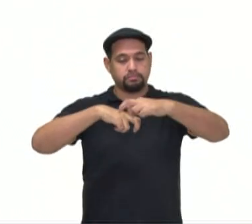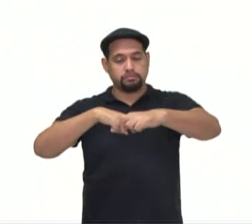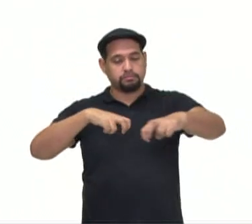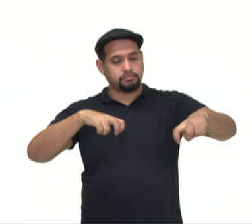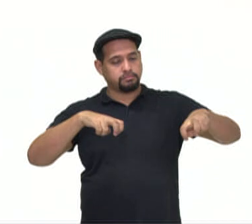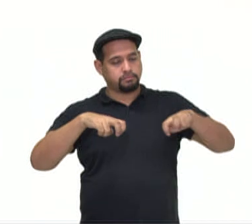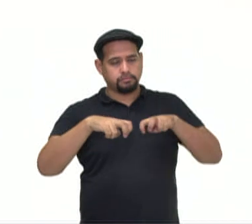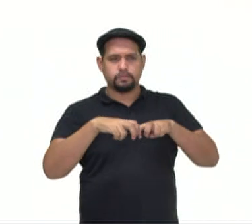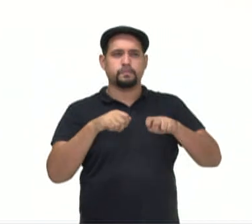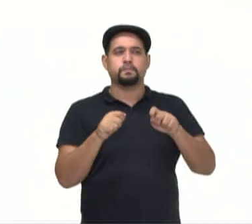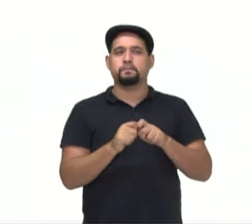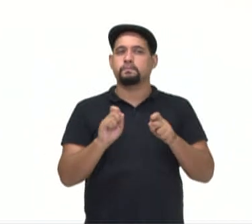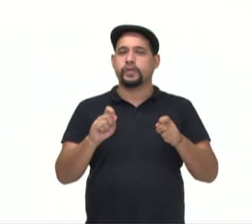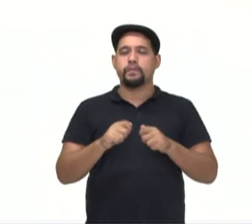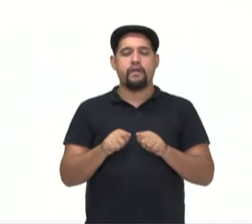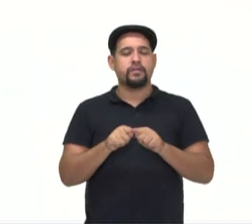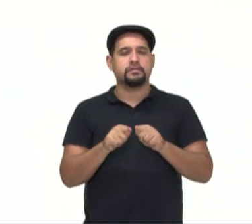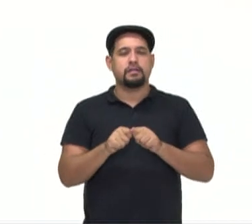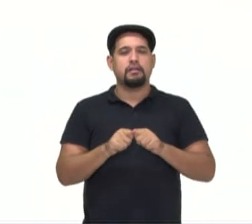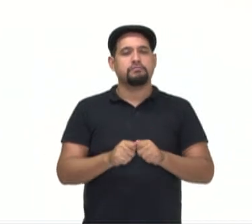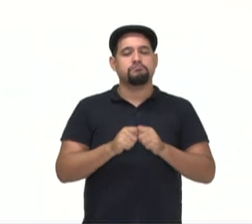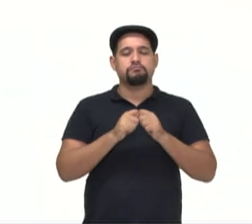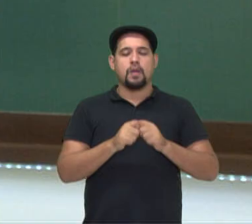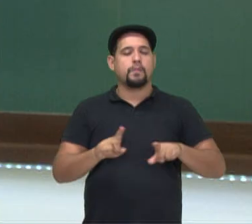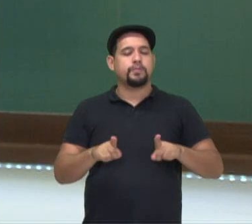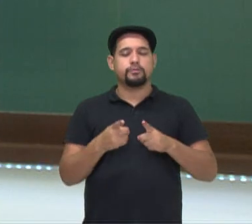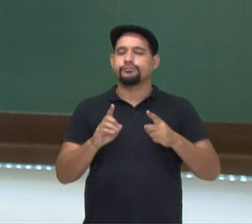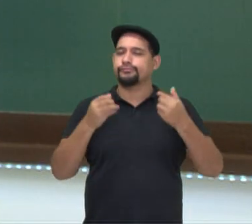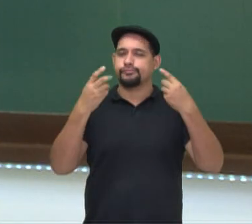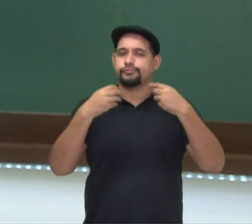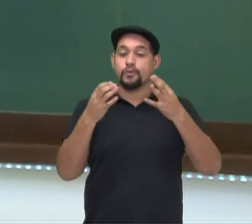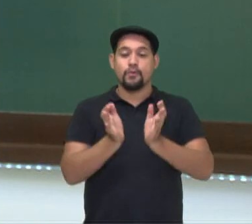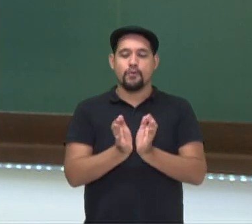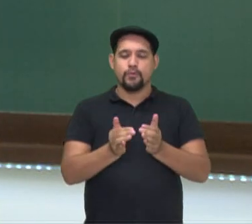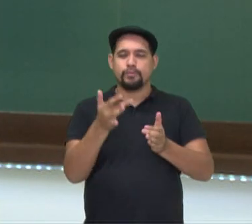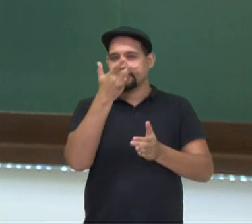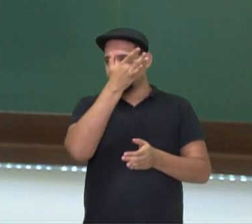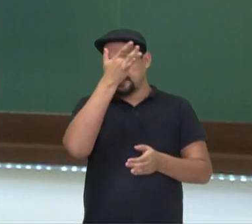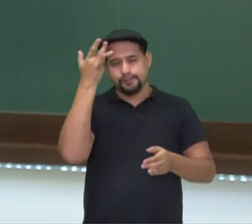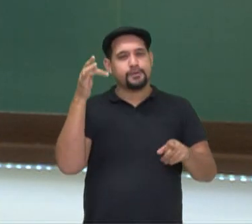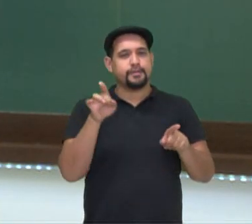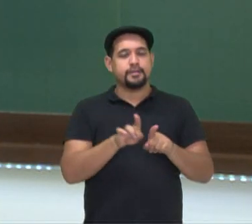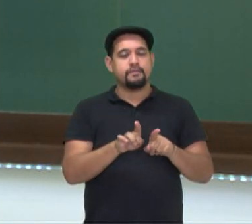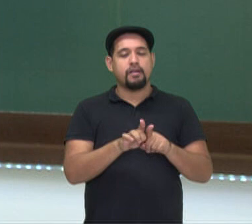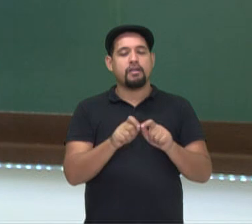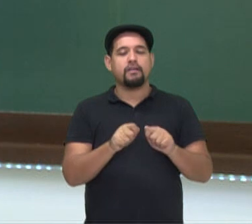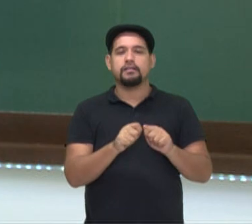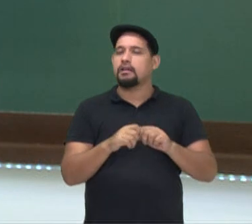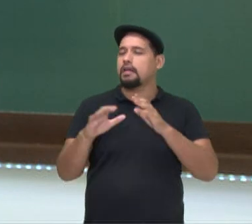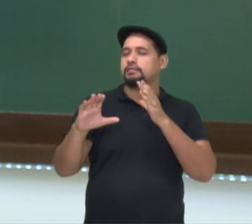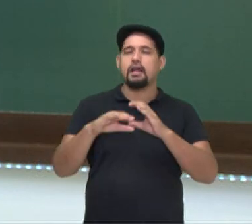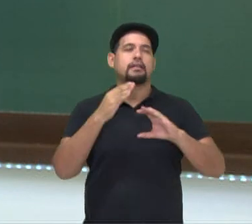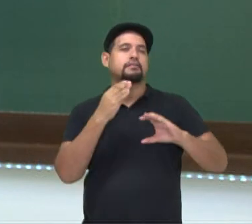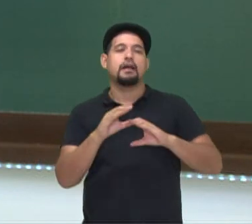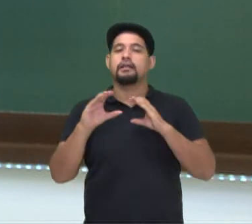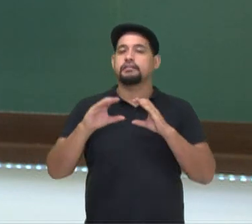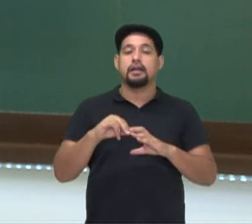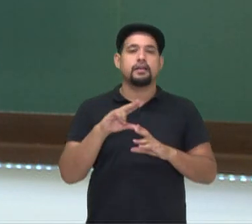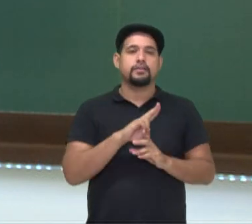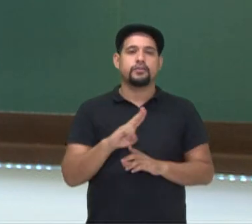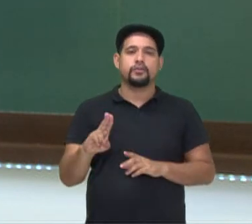circular, era reservado para a atuação do coro, que a gente falou, né? Aquele grupo de pessoas que entoavam, né, cantigas chamadas